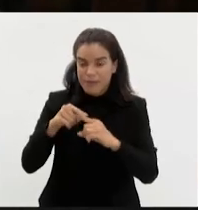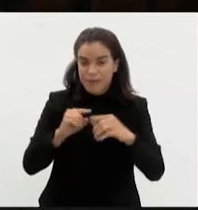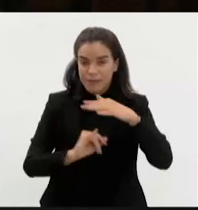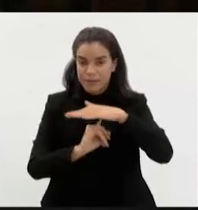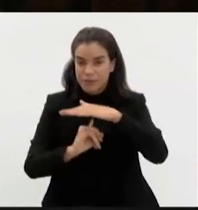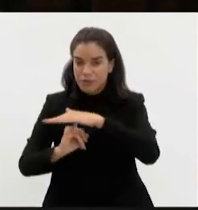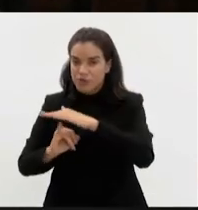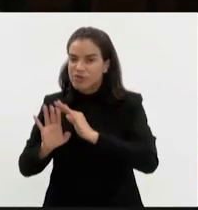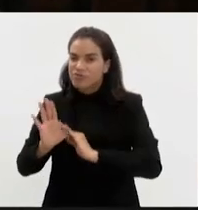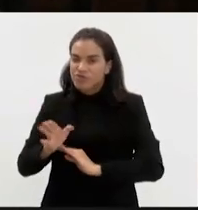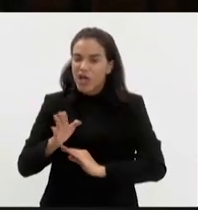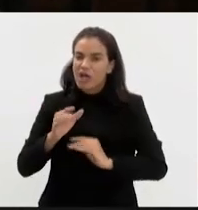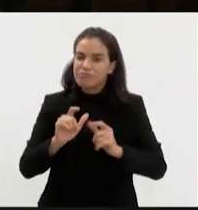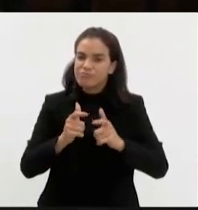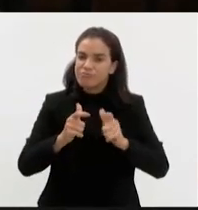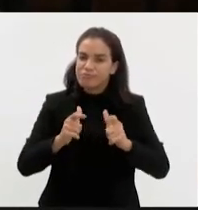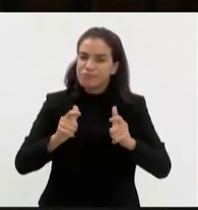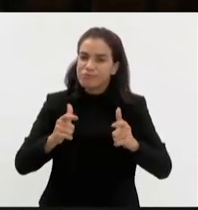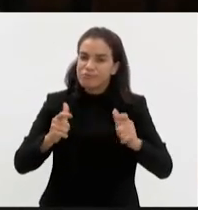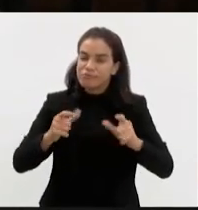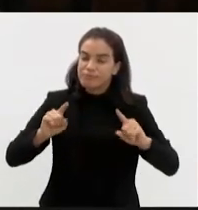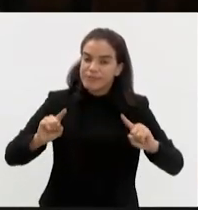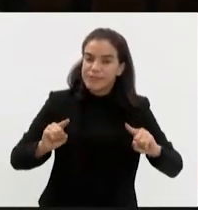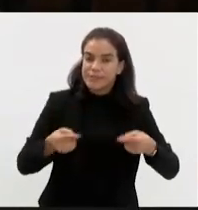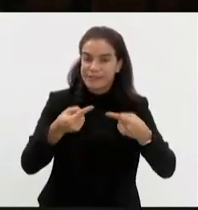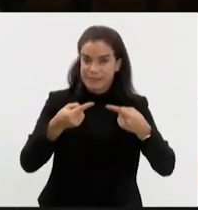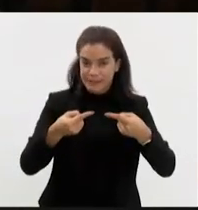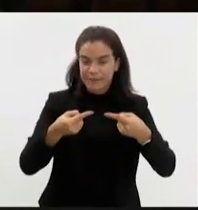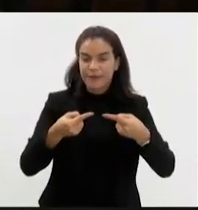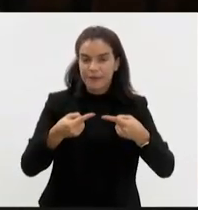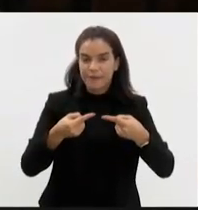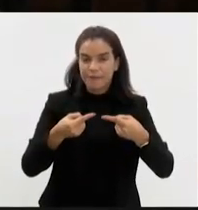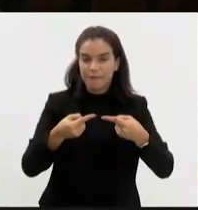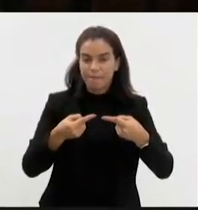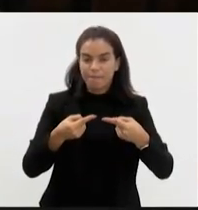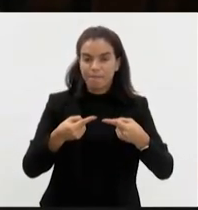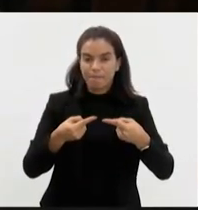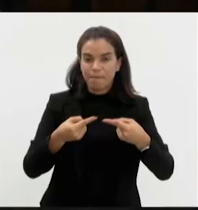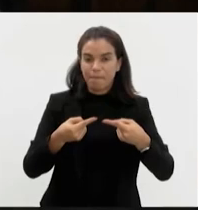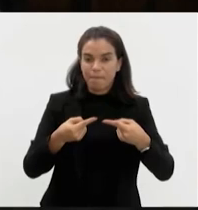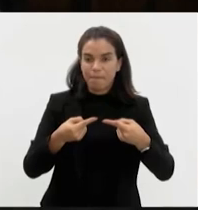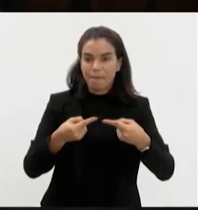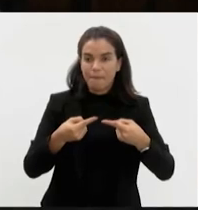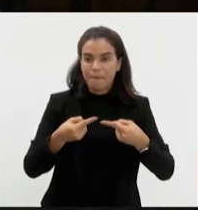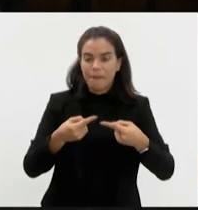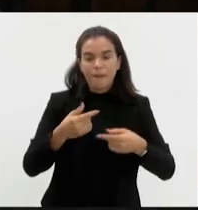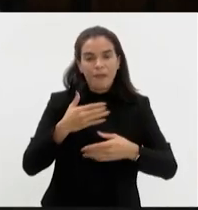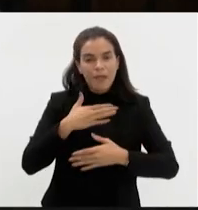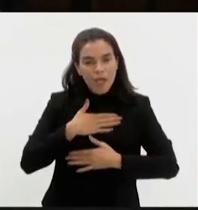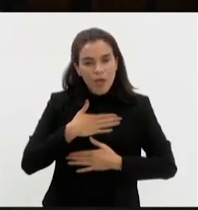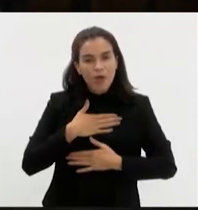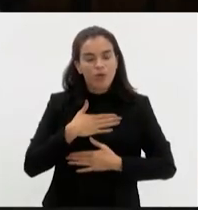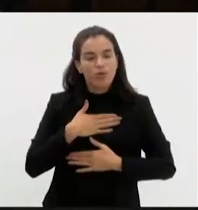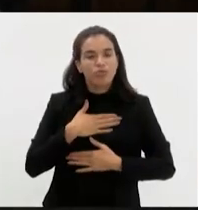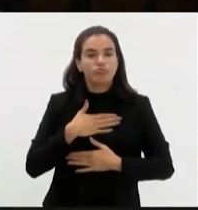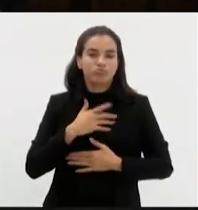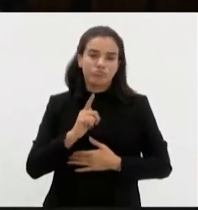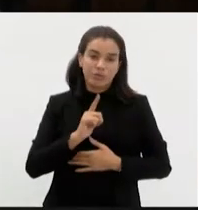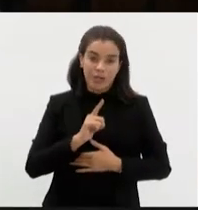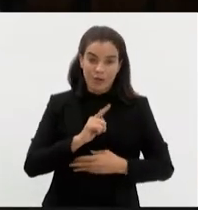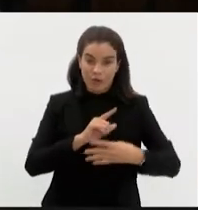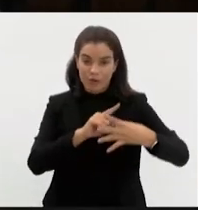vem sendo crescentemente desafiadas e eu eh trago aqui